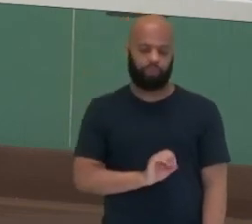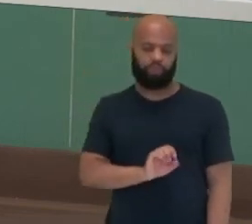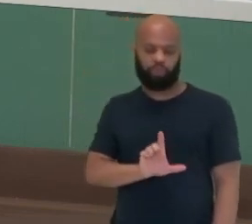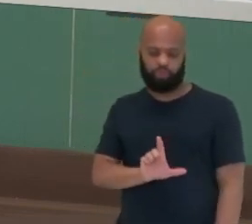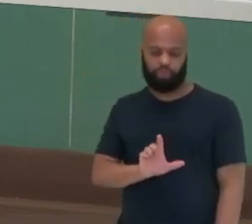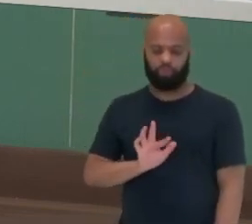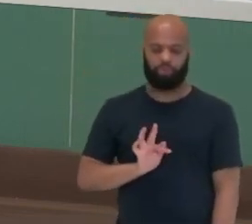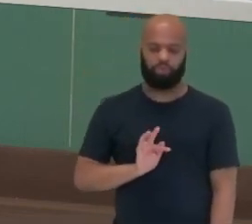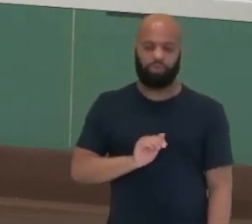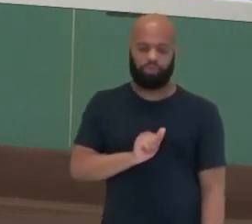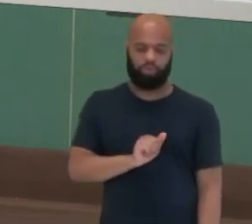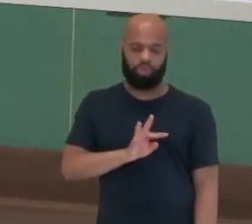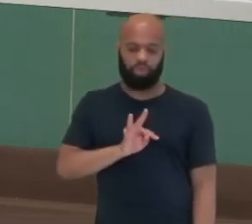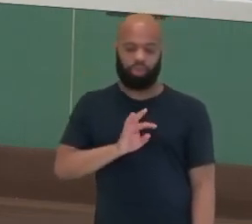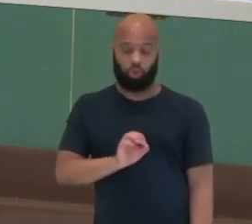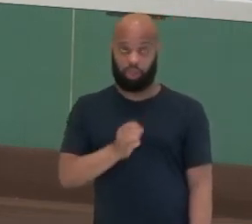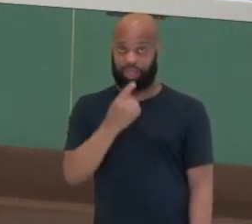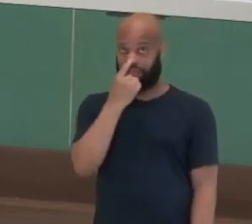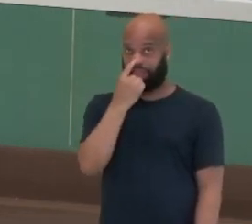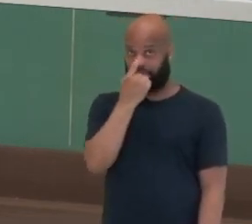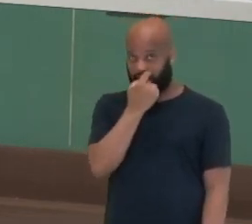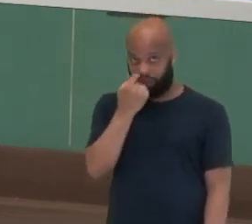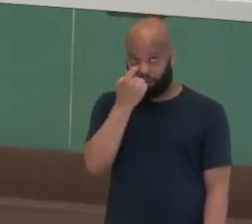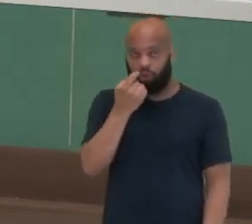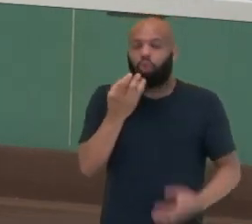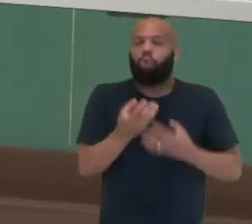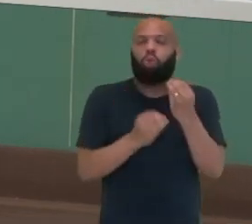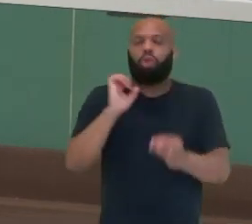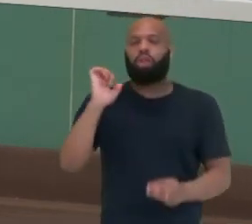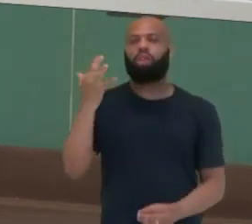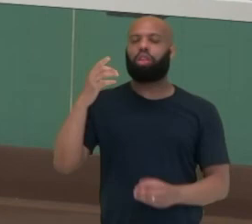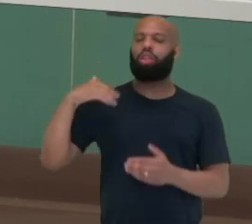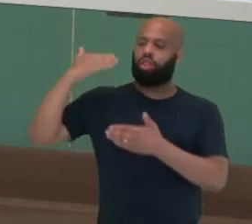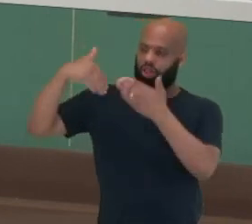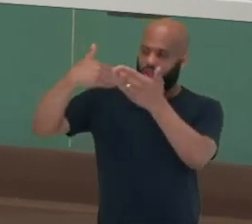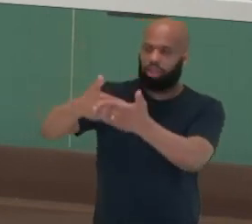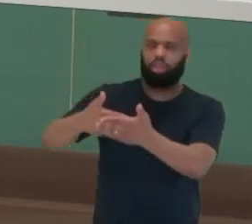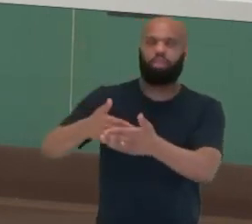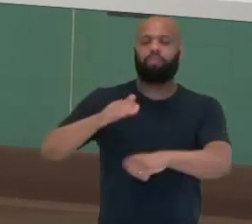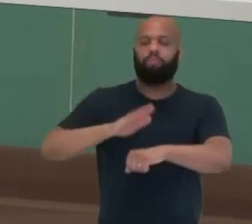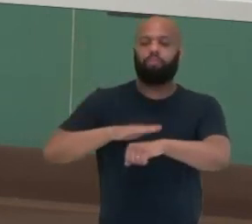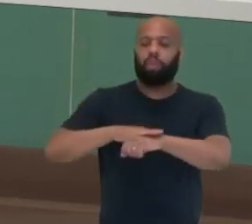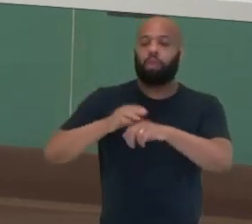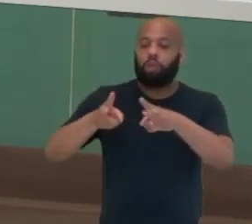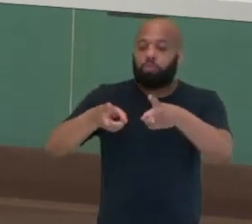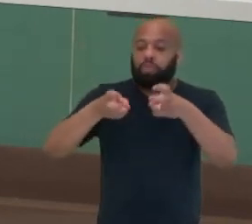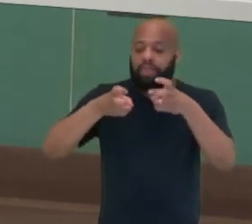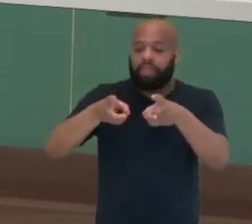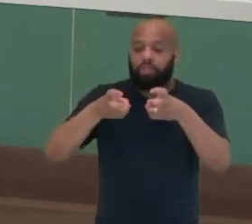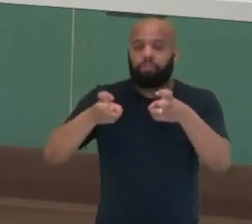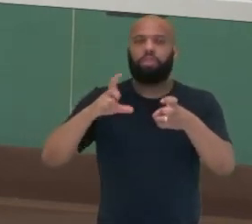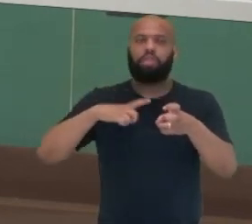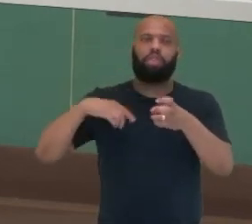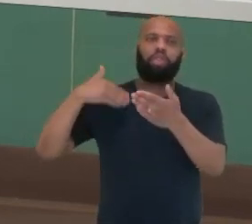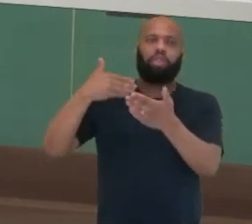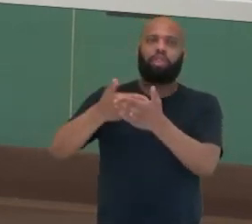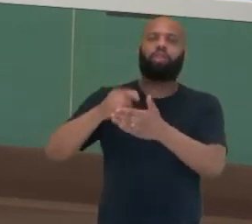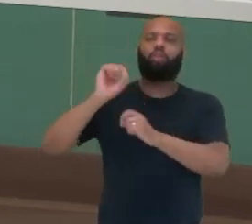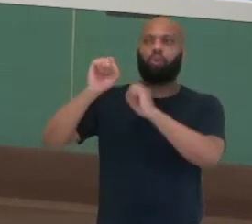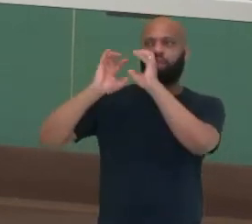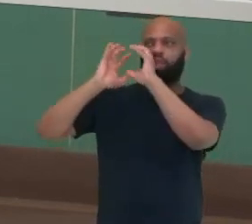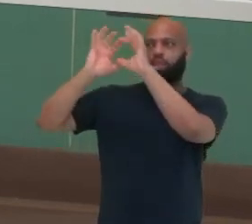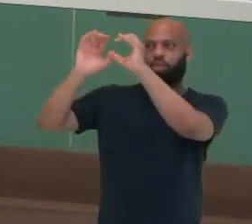respectivo órgão e como acontece todo esse processo, desde a percepção do estímulo até chegar